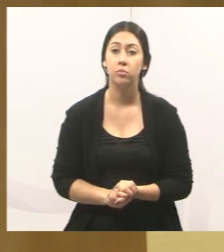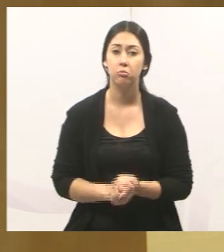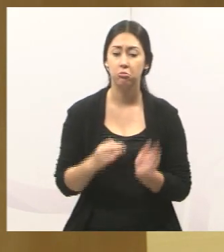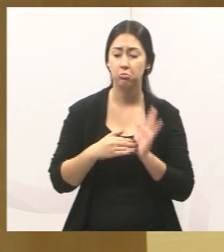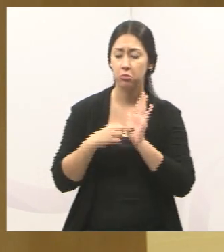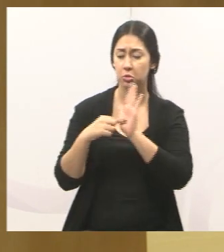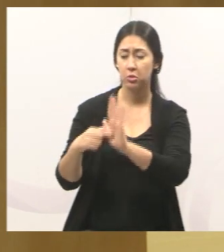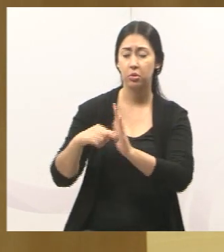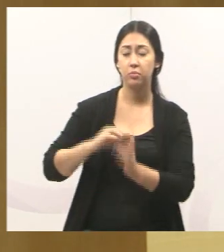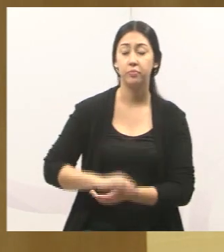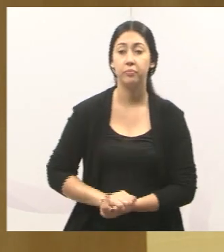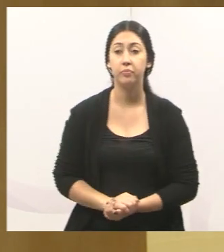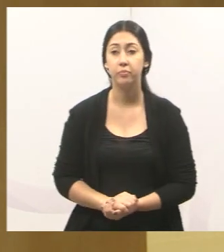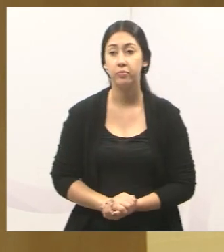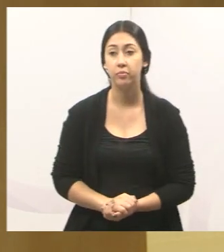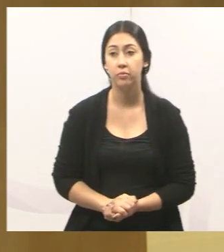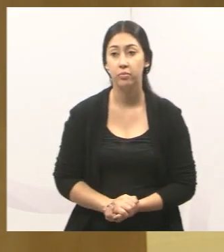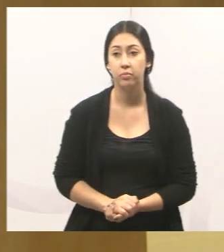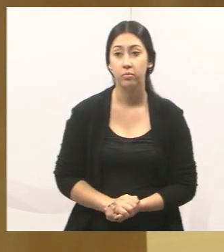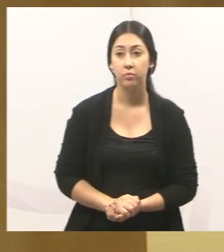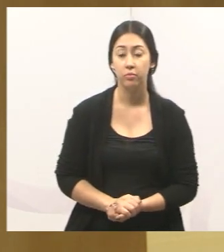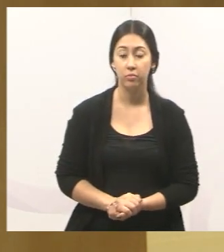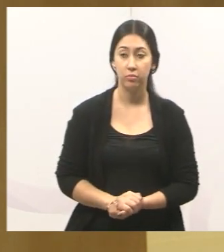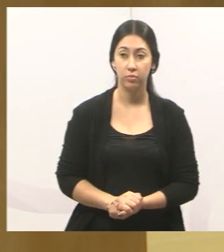Ribeiro Mota,